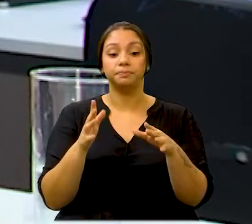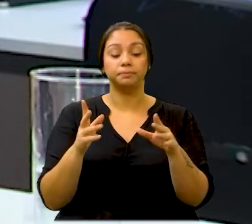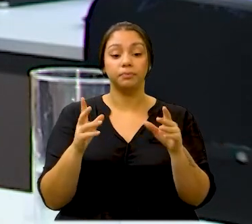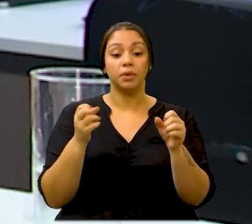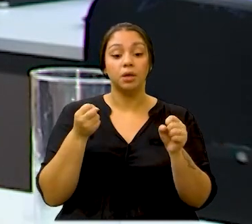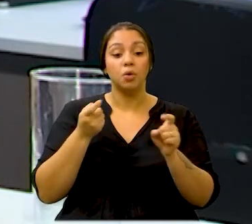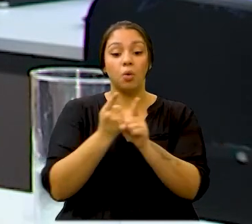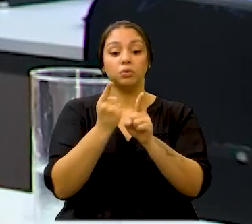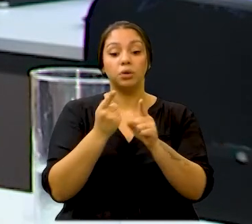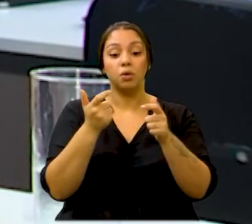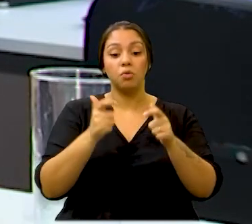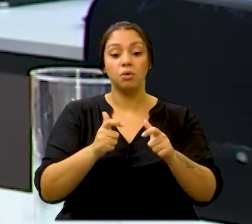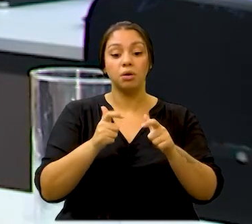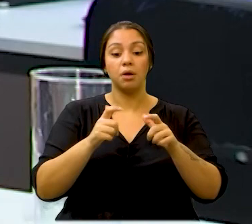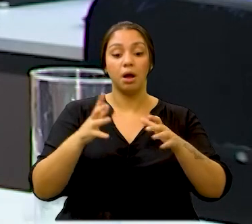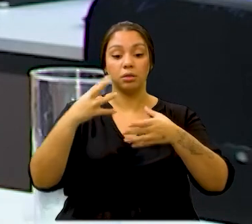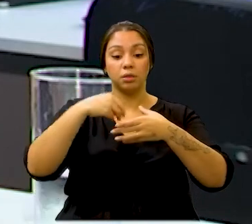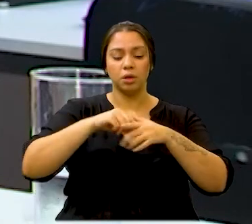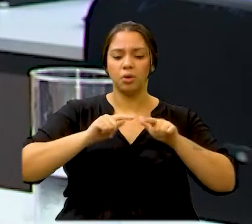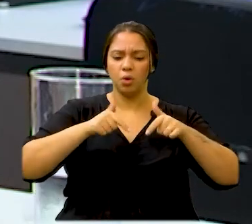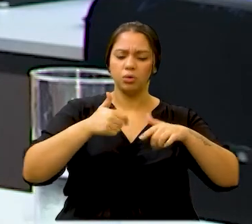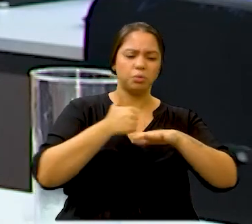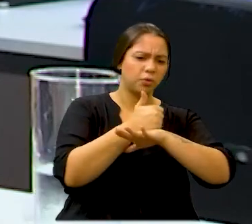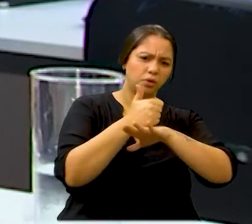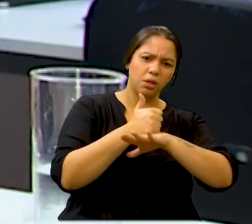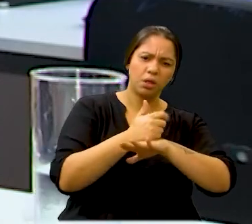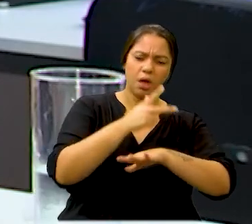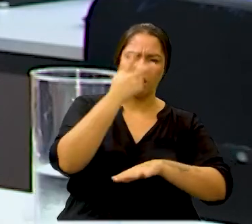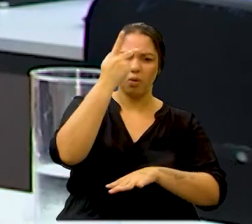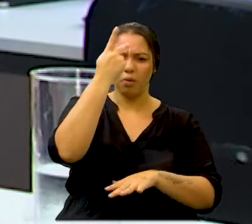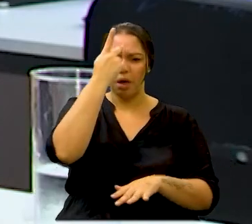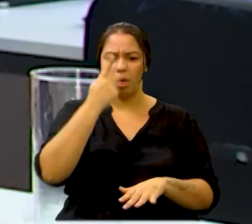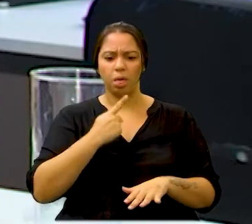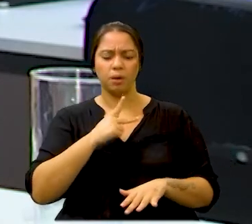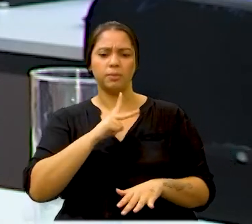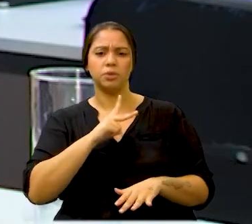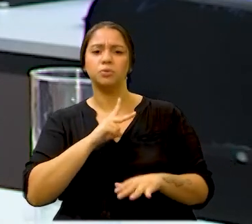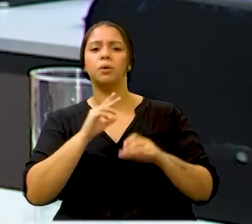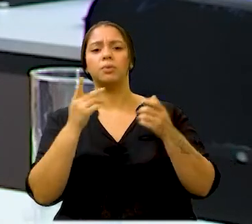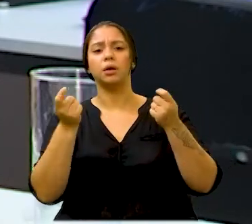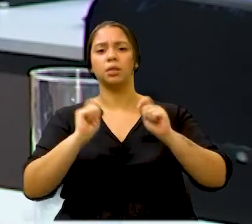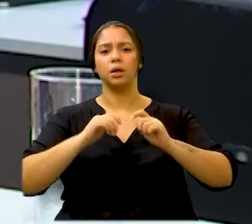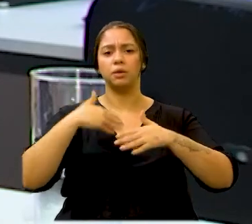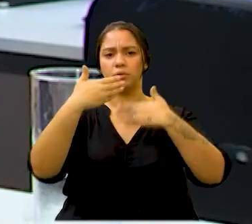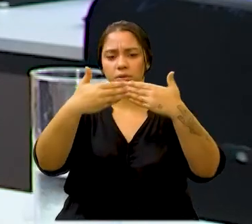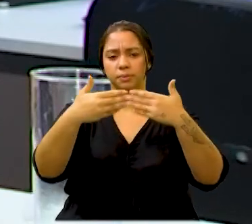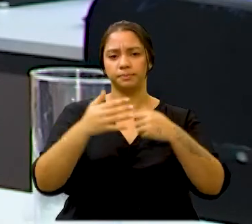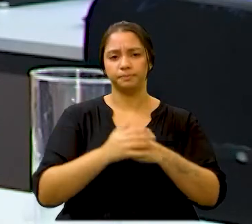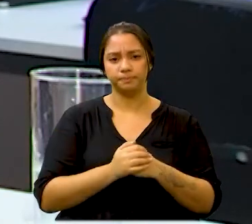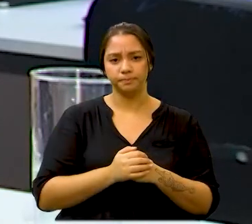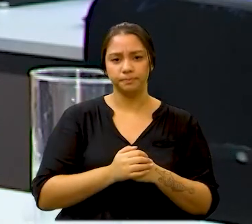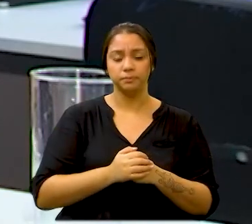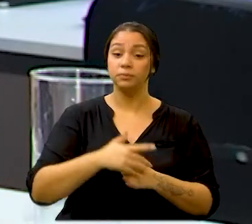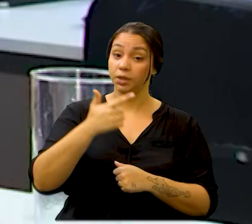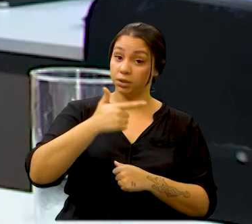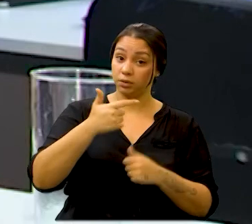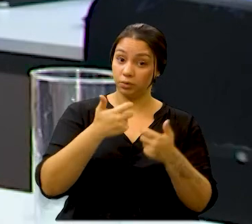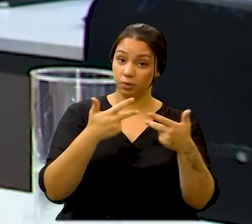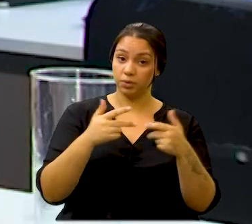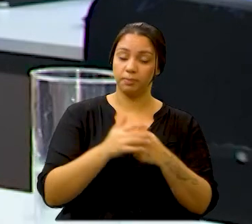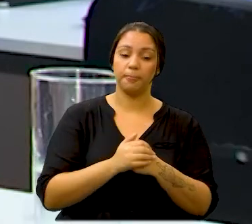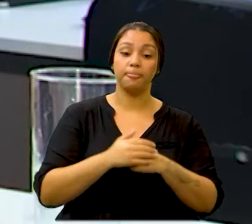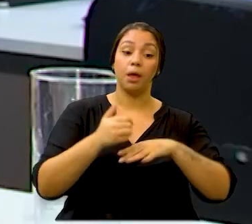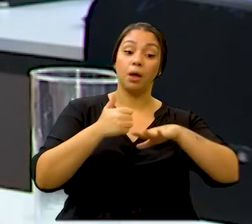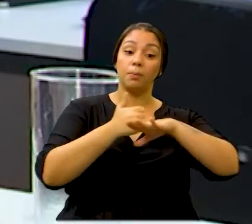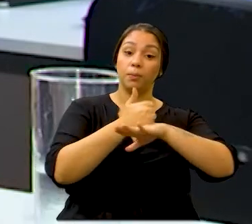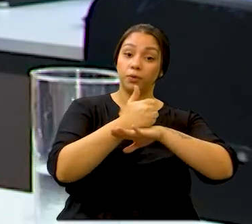lugar dentro dessa luta, seja profissionalmente, como pessoa, para que a gente possa efetivamente avançar. Segundo, para os